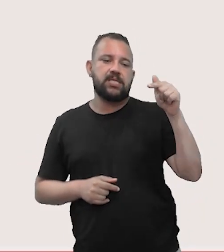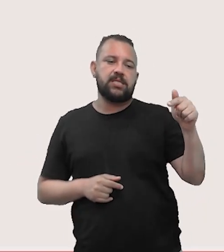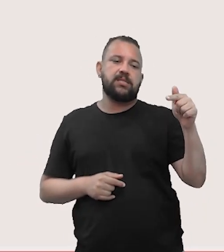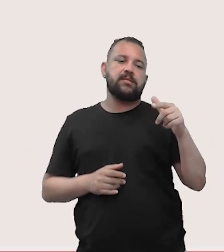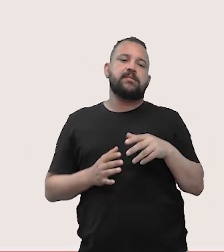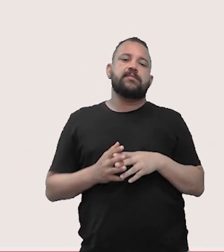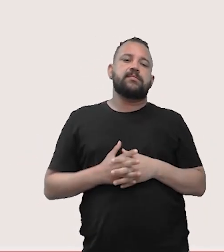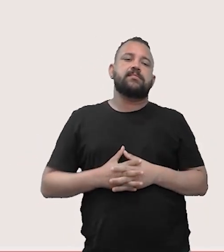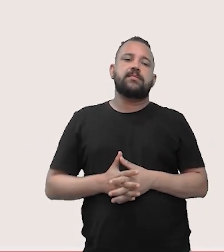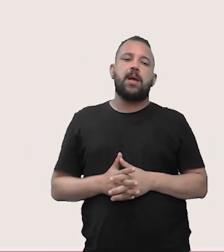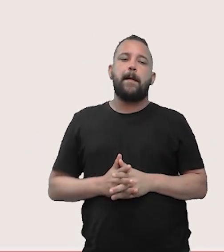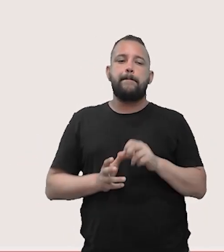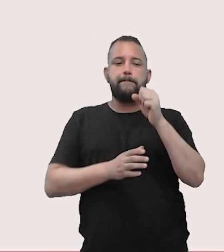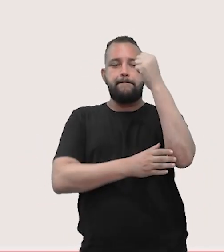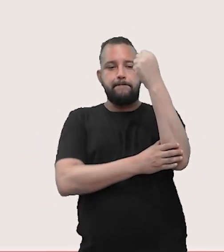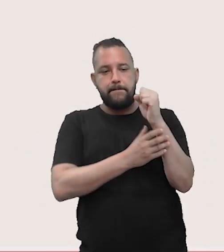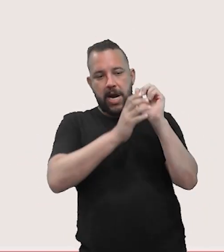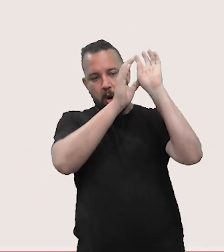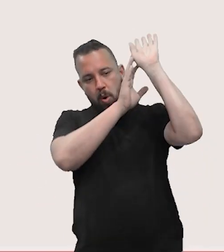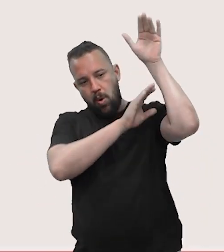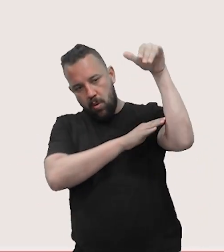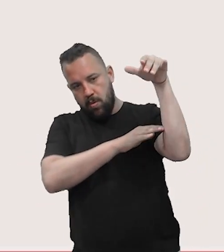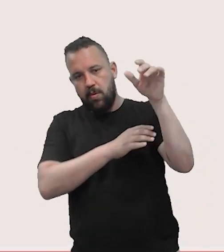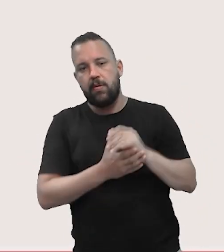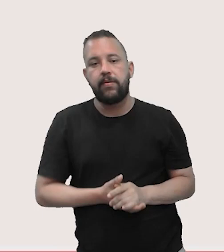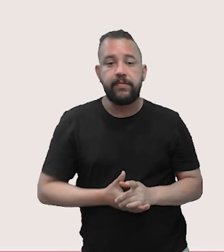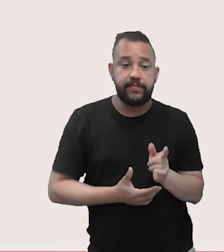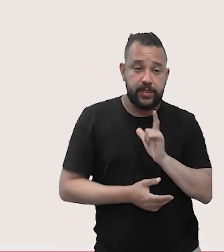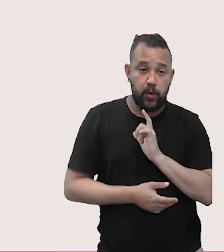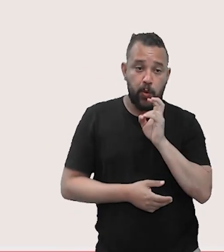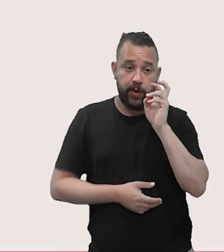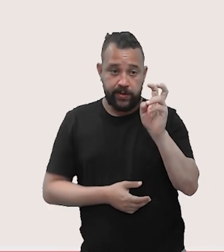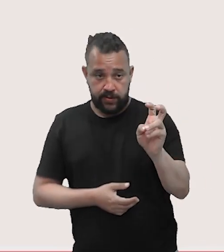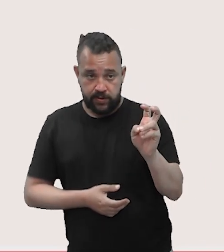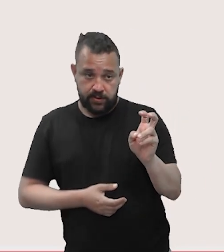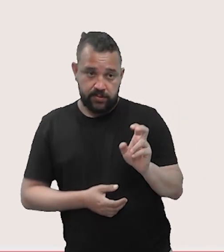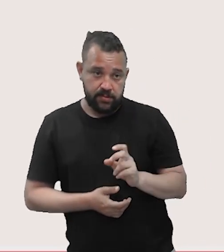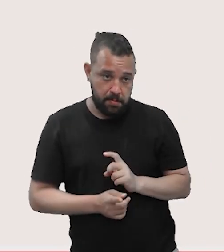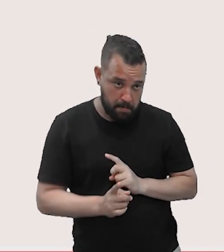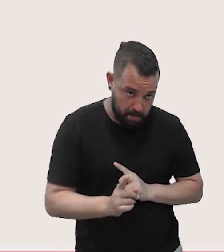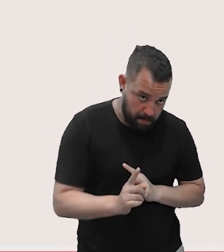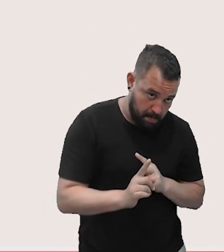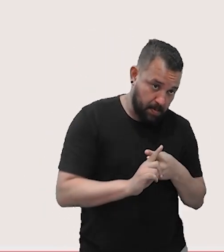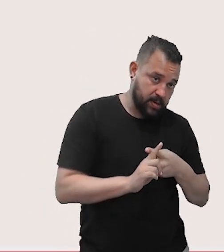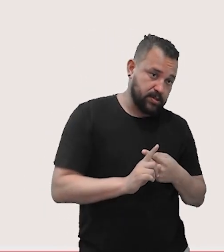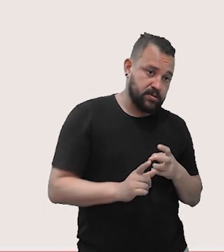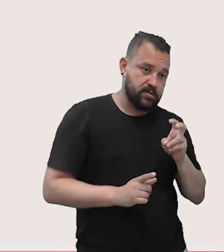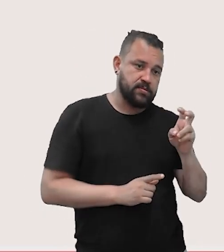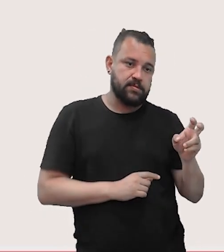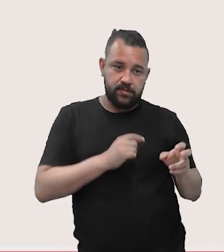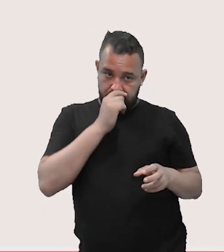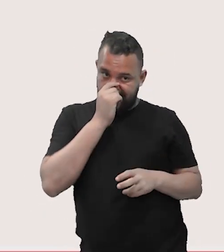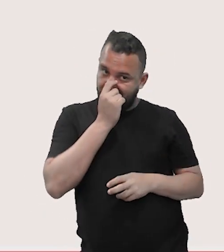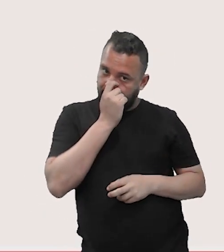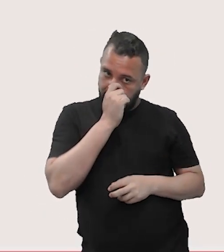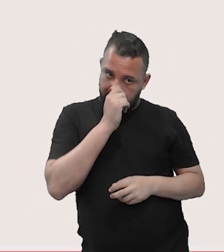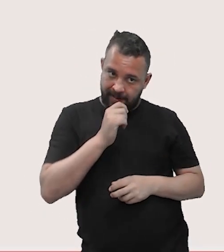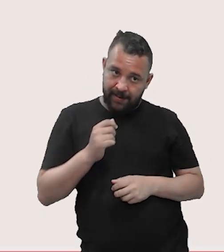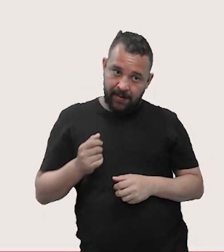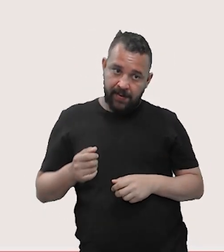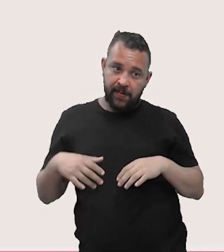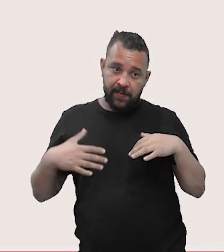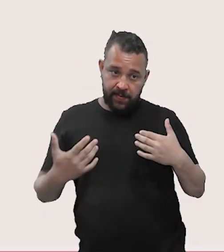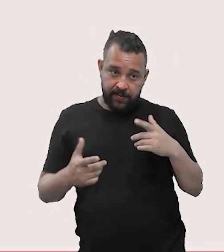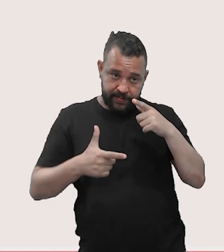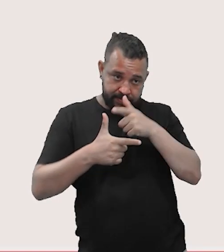77 pontos, correto? Eu vou ter que ter um quinto jogo onde eu vou somar o x, de modo que quando eu dividir